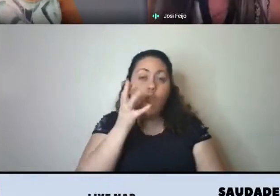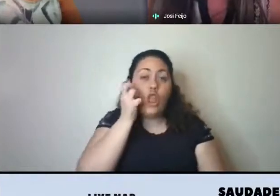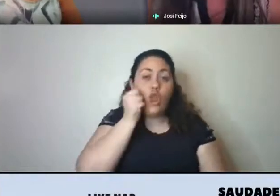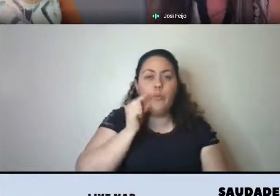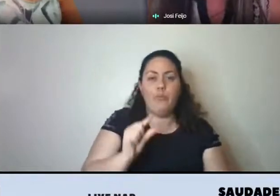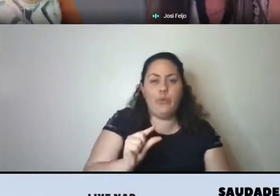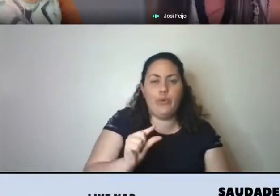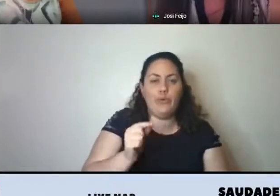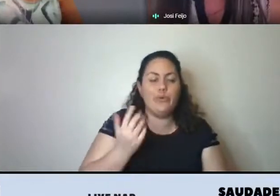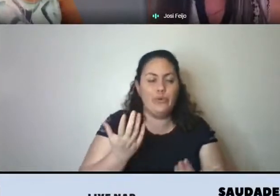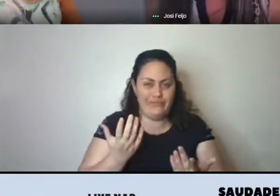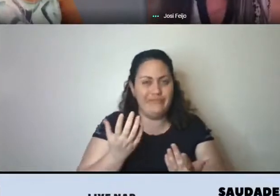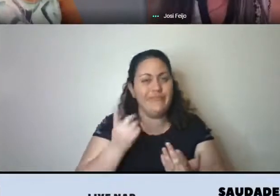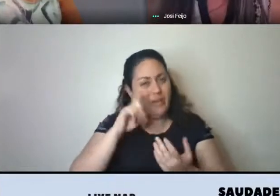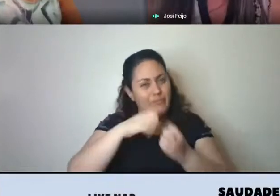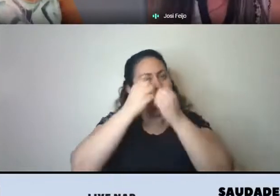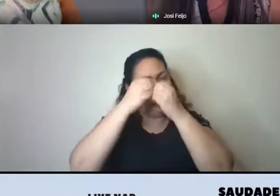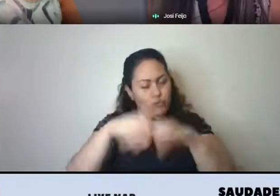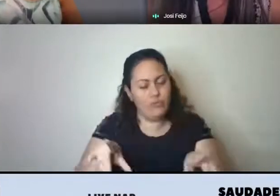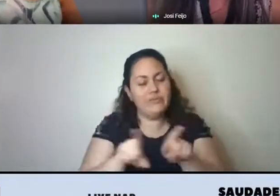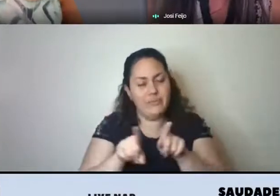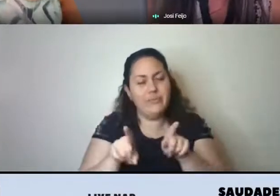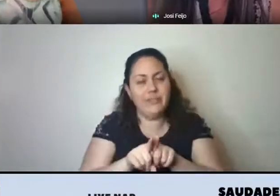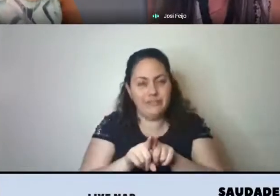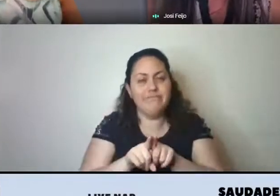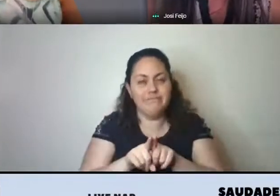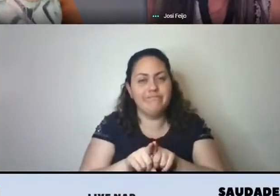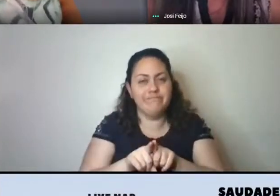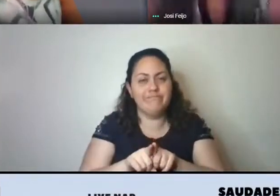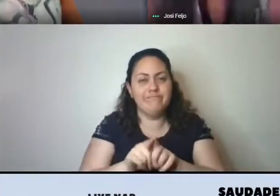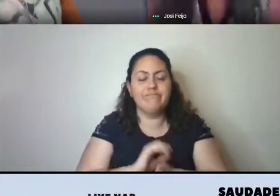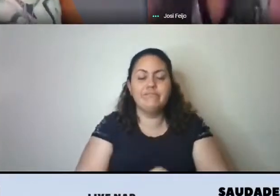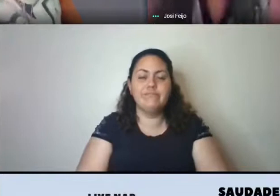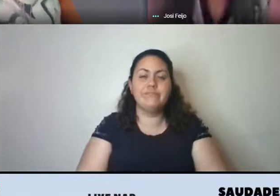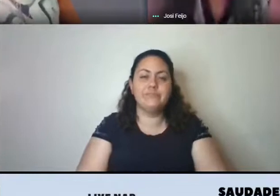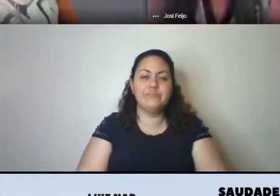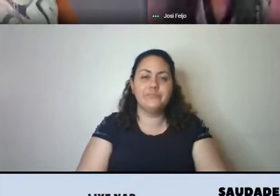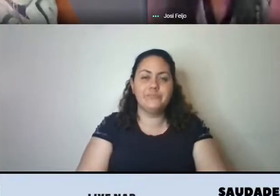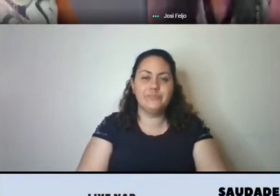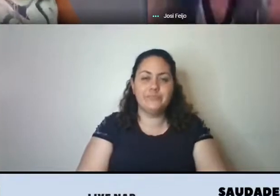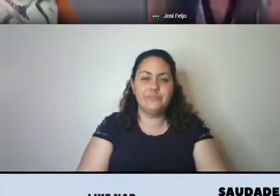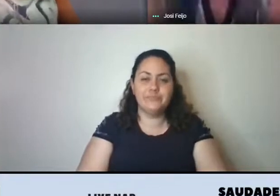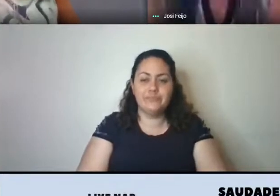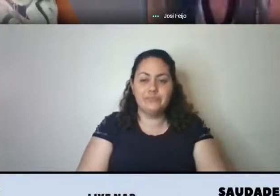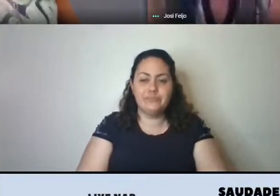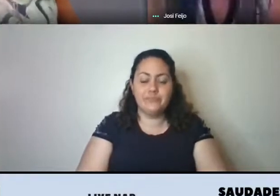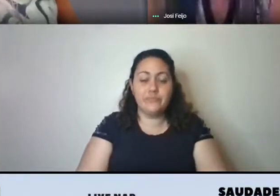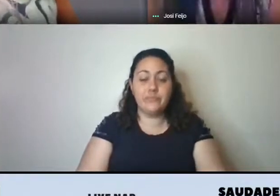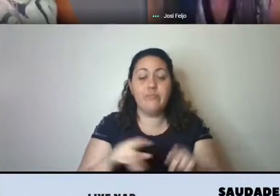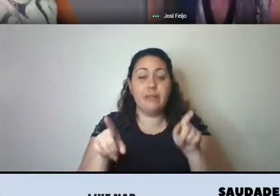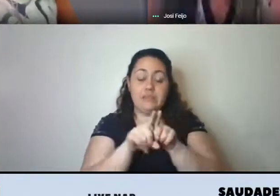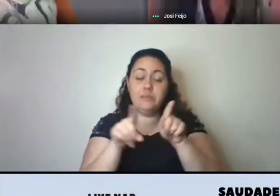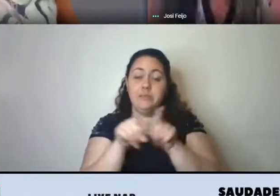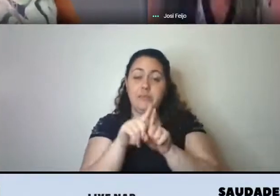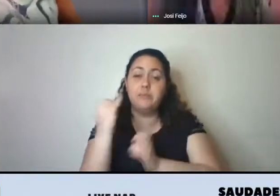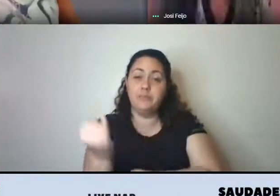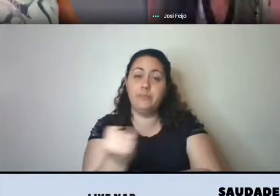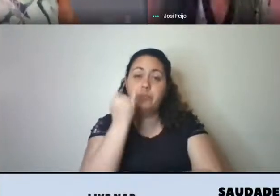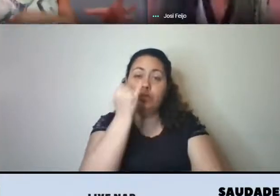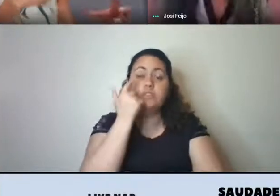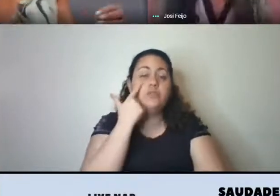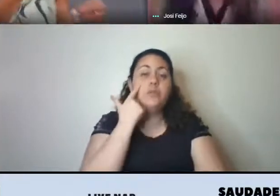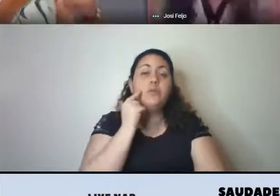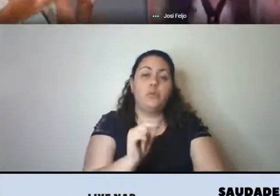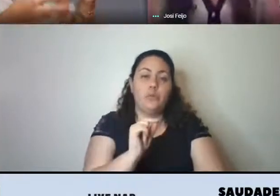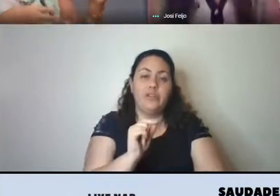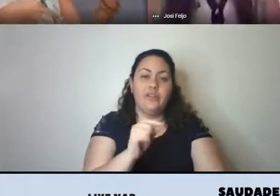também isso é prejudicial nesse sentido, assim. E, gente, importante perceber, assim, a gente vai